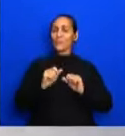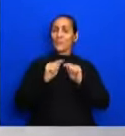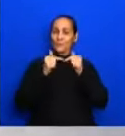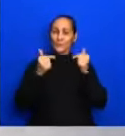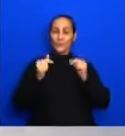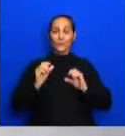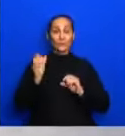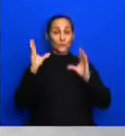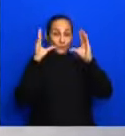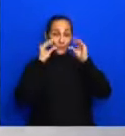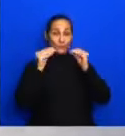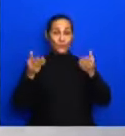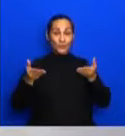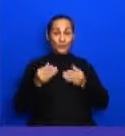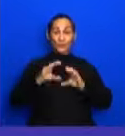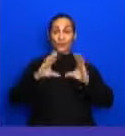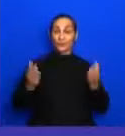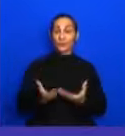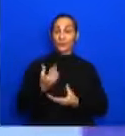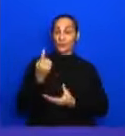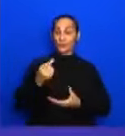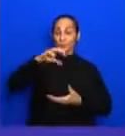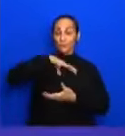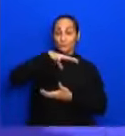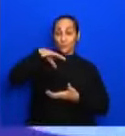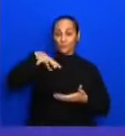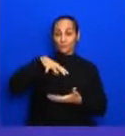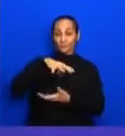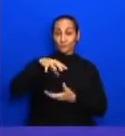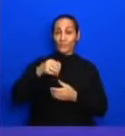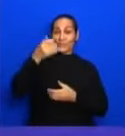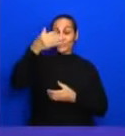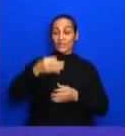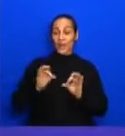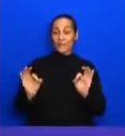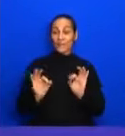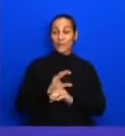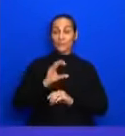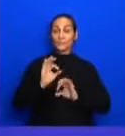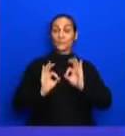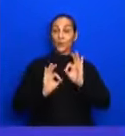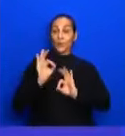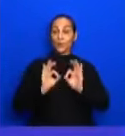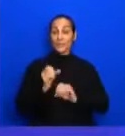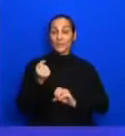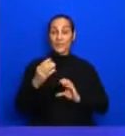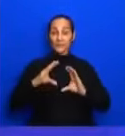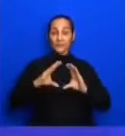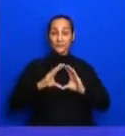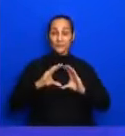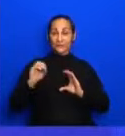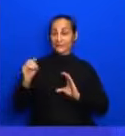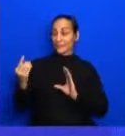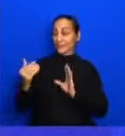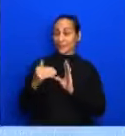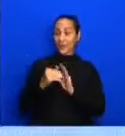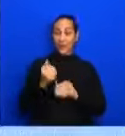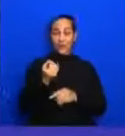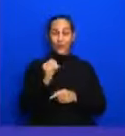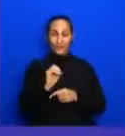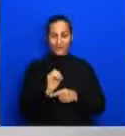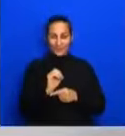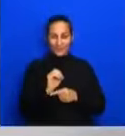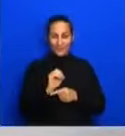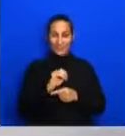noite. Aqui estamos com o globo número 1 já girando, preparado para este sorteio. O suporte está carregado com 80 bolas numeradas de 01